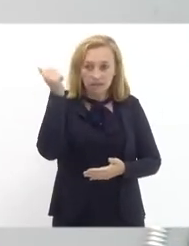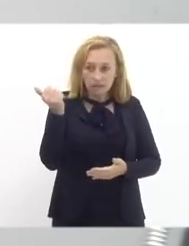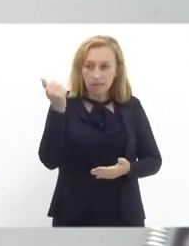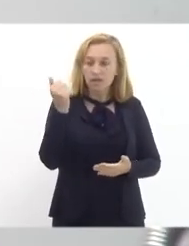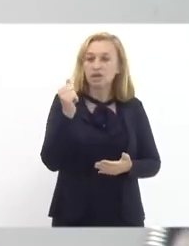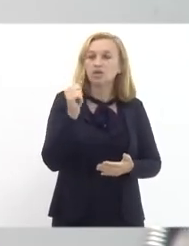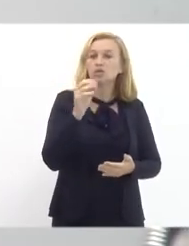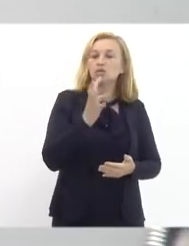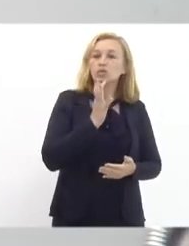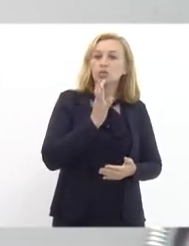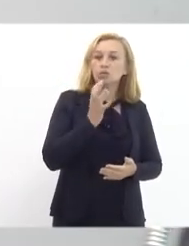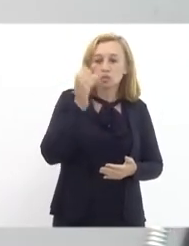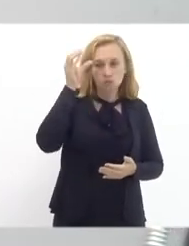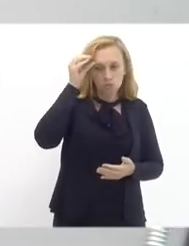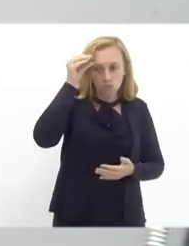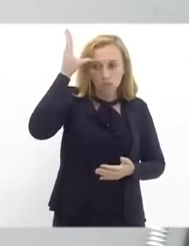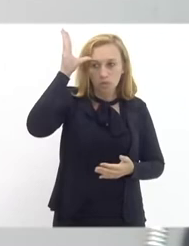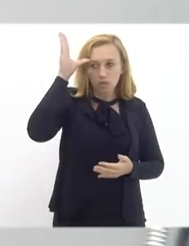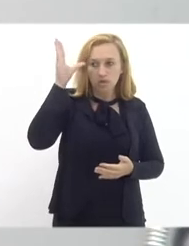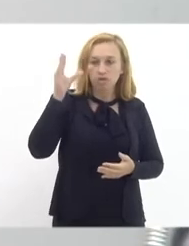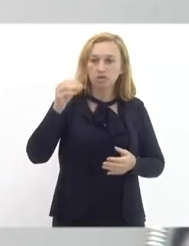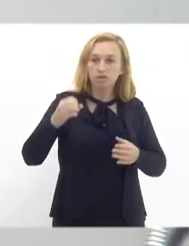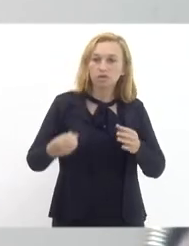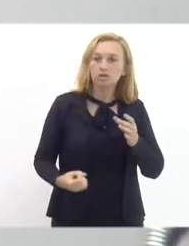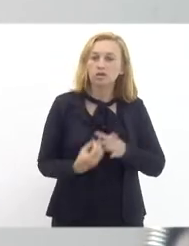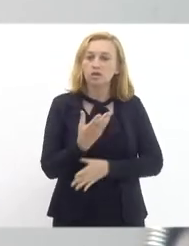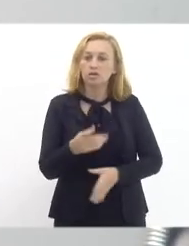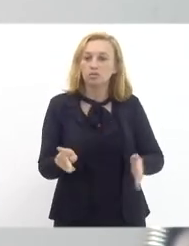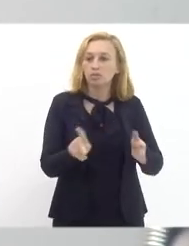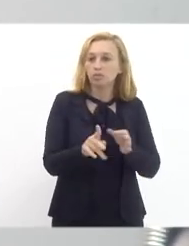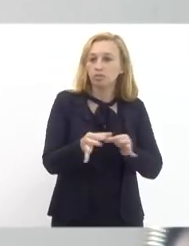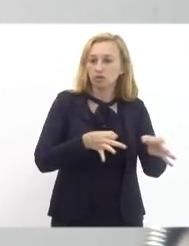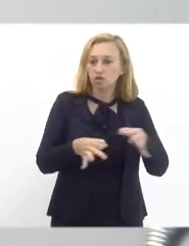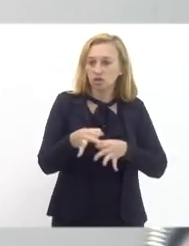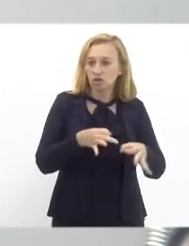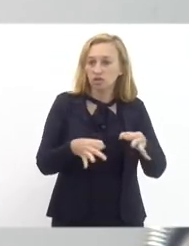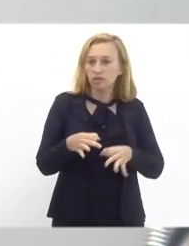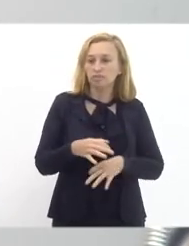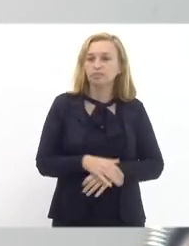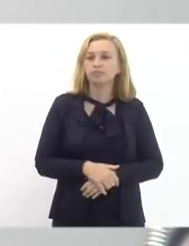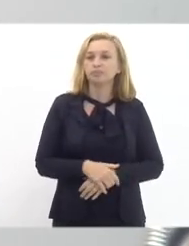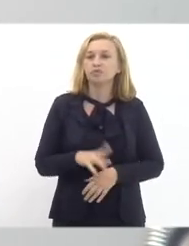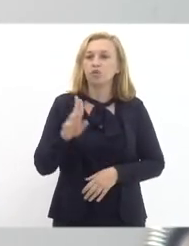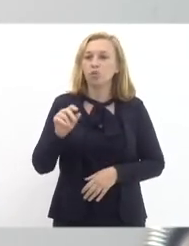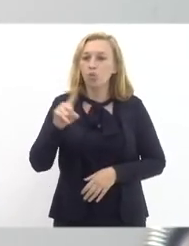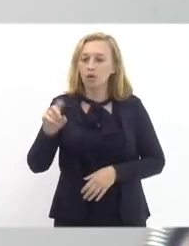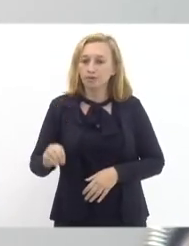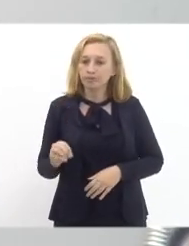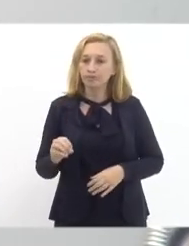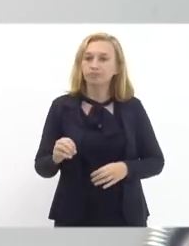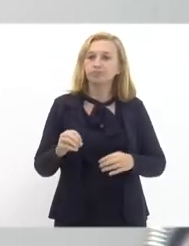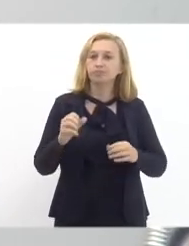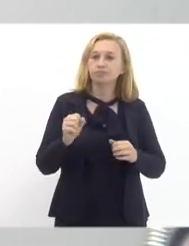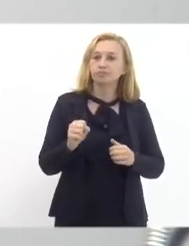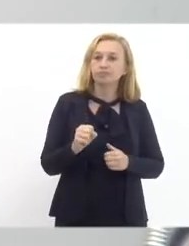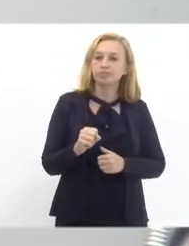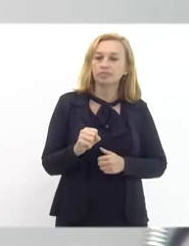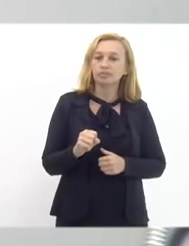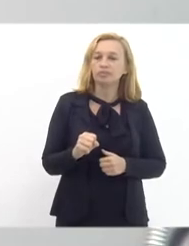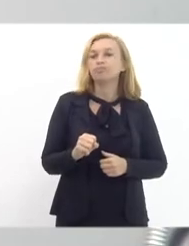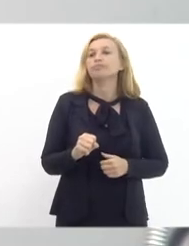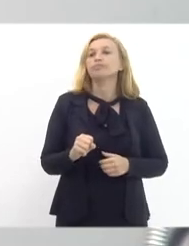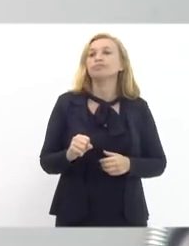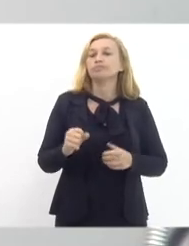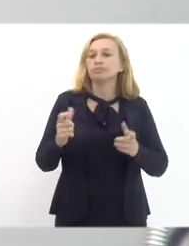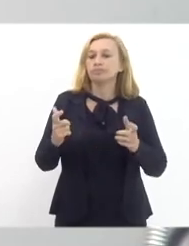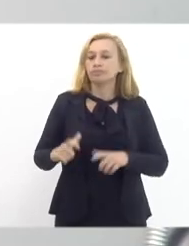transfere esse conhecimento através de projetos. E a UESO, ela é uma universidade que ela fica localizada na Zona Oeste,